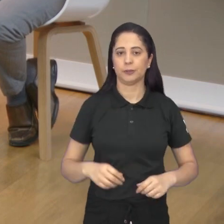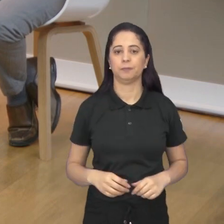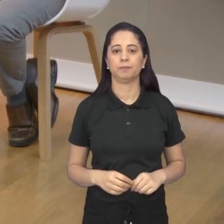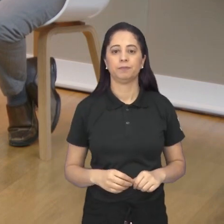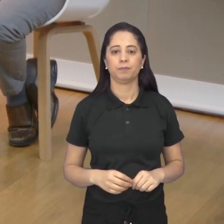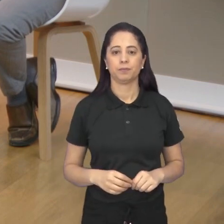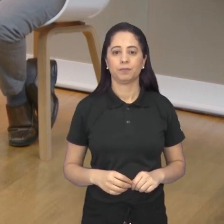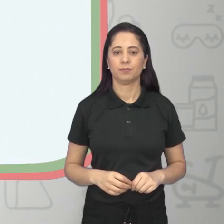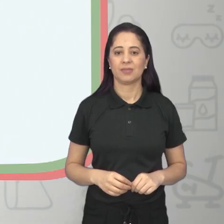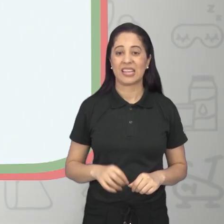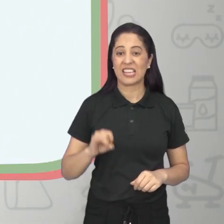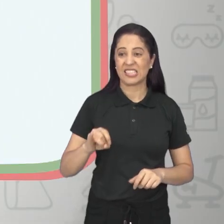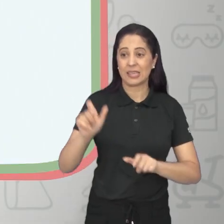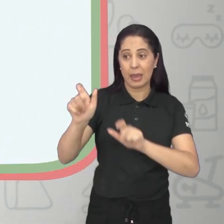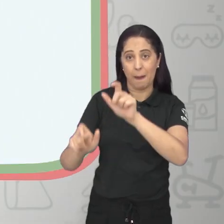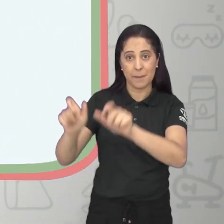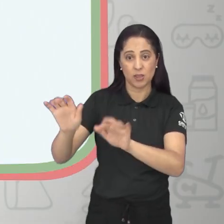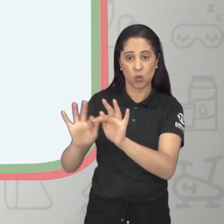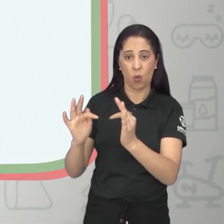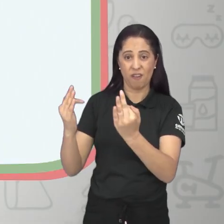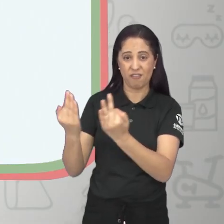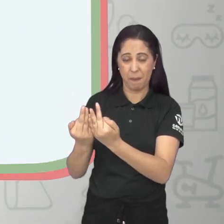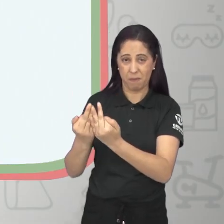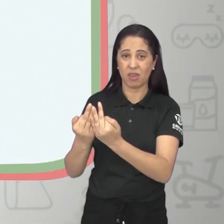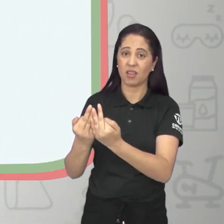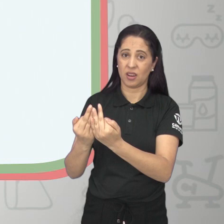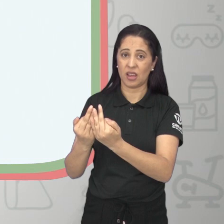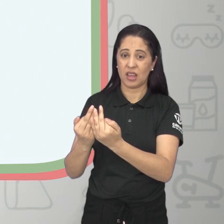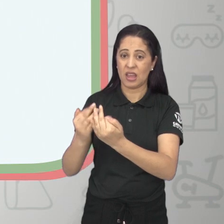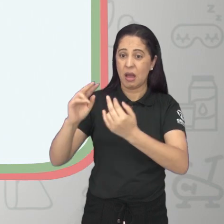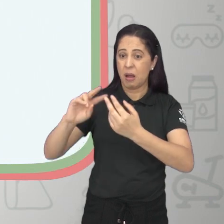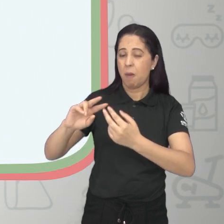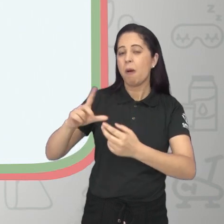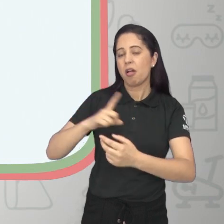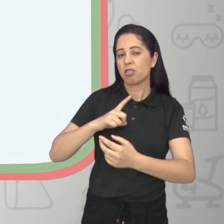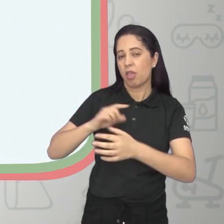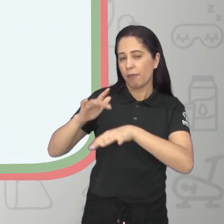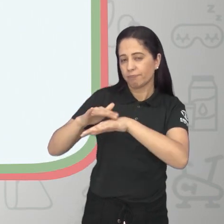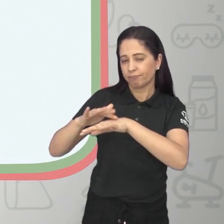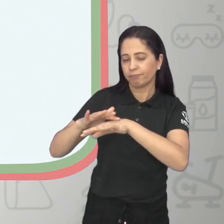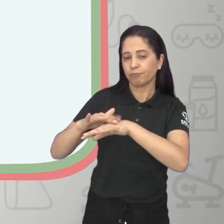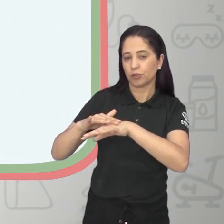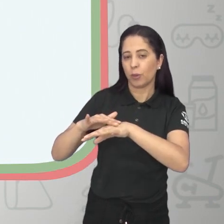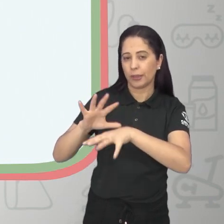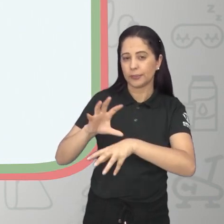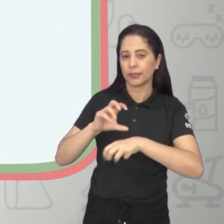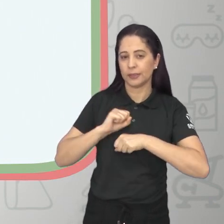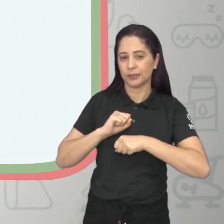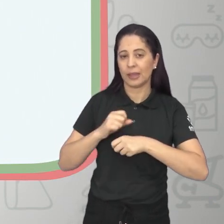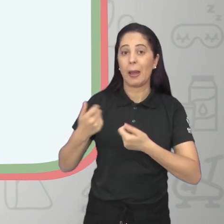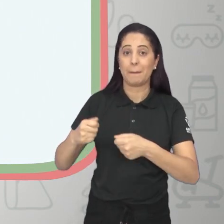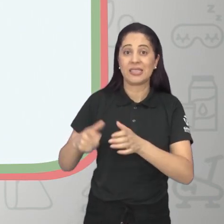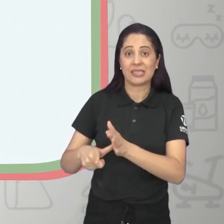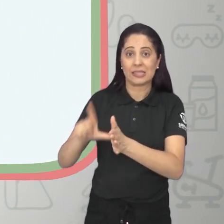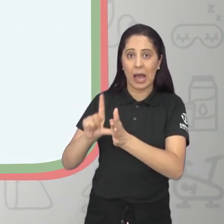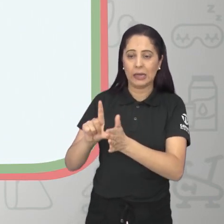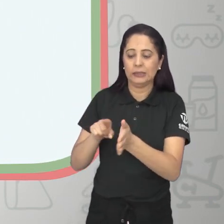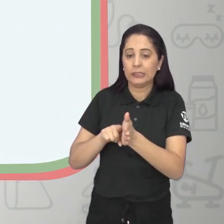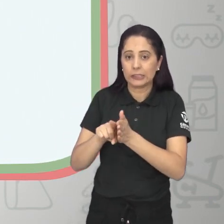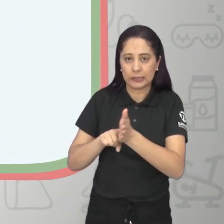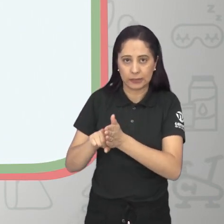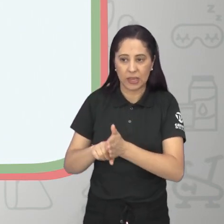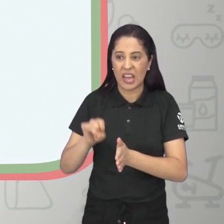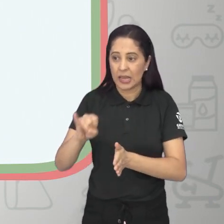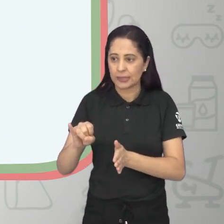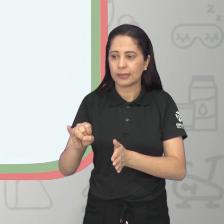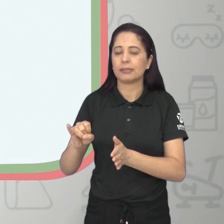gente. Parentes com câncer do intestino. Já falou, mas é importante reforçar, né, doutor? Isso. Se você começar o exame antes. Se